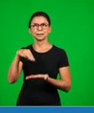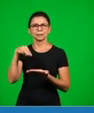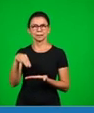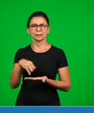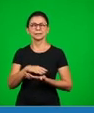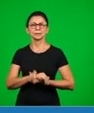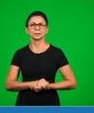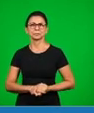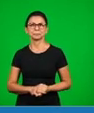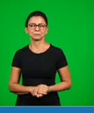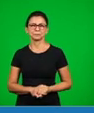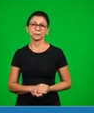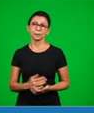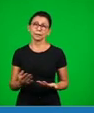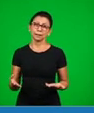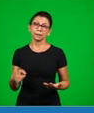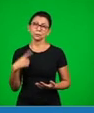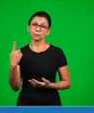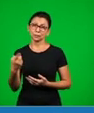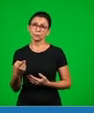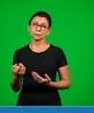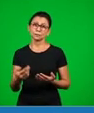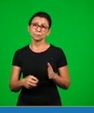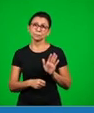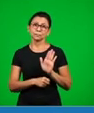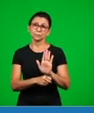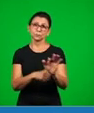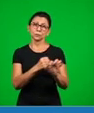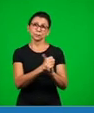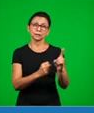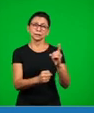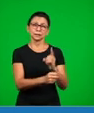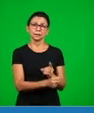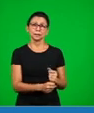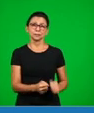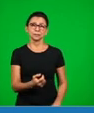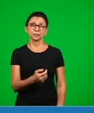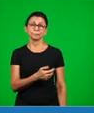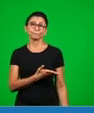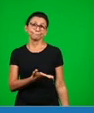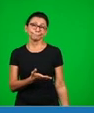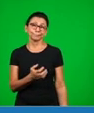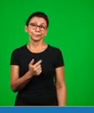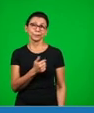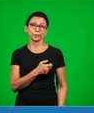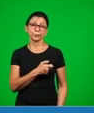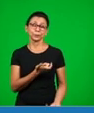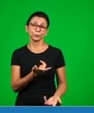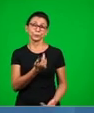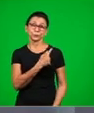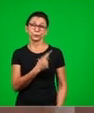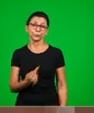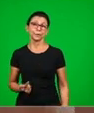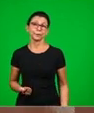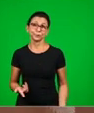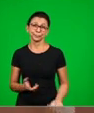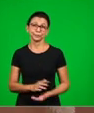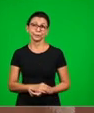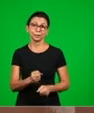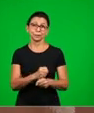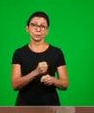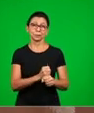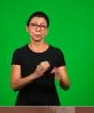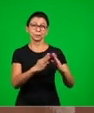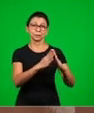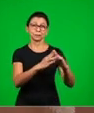e cemitérios. O que vai? É diferente. E nós, como igreja, temos que